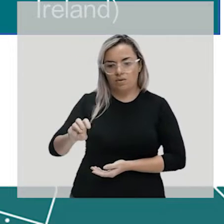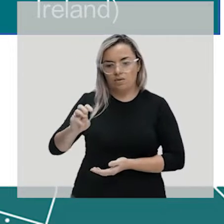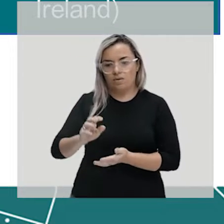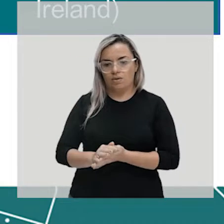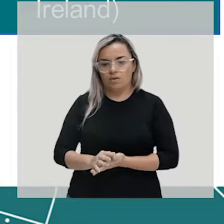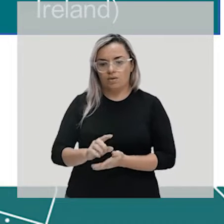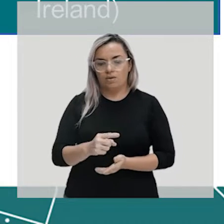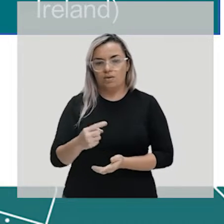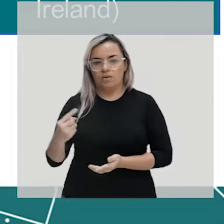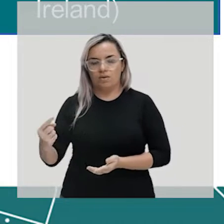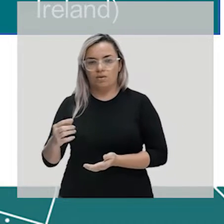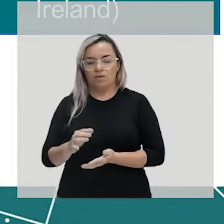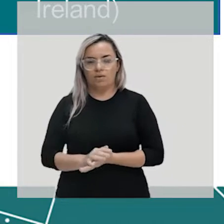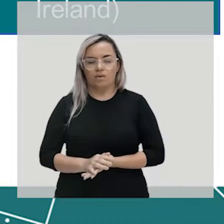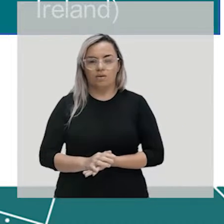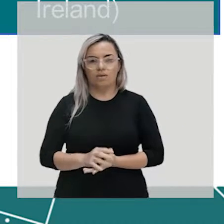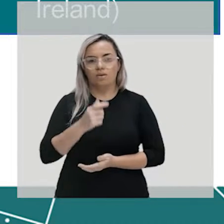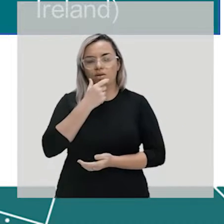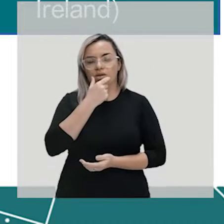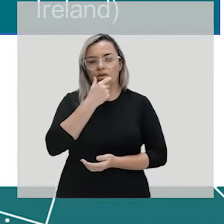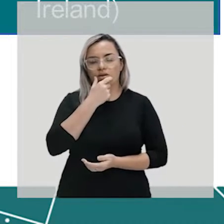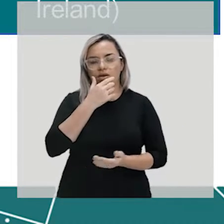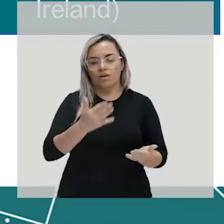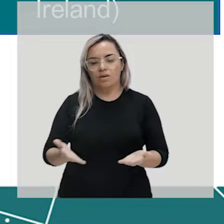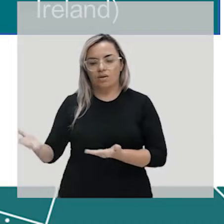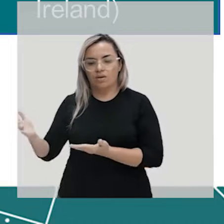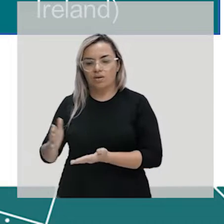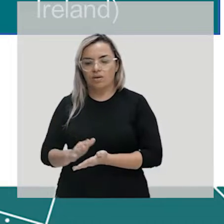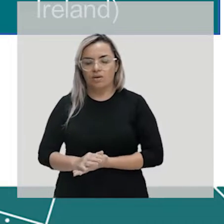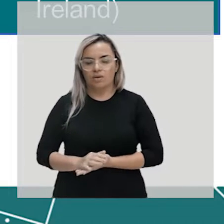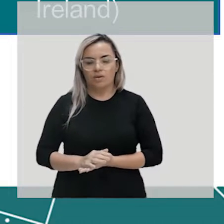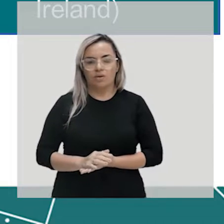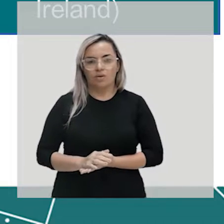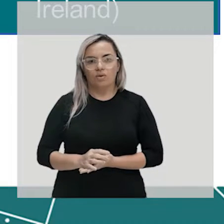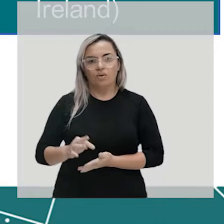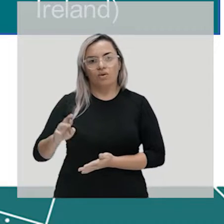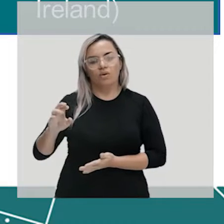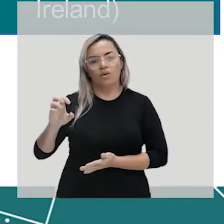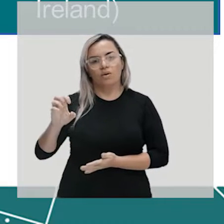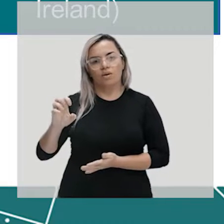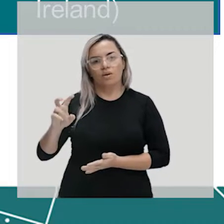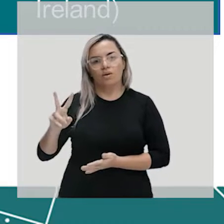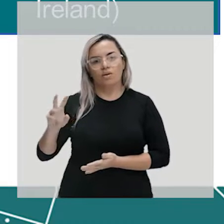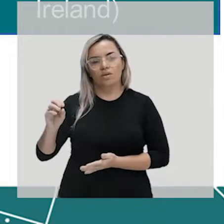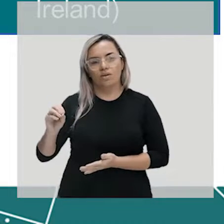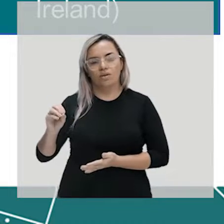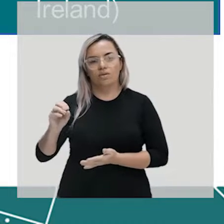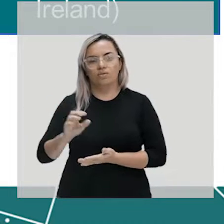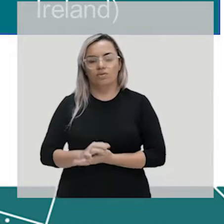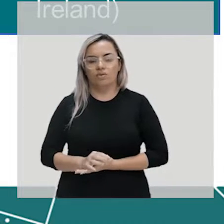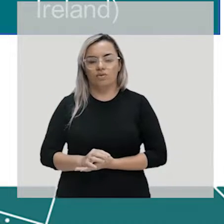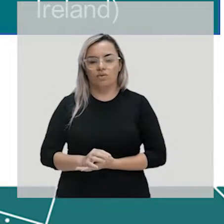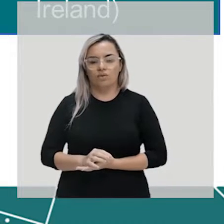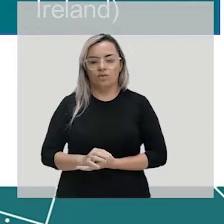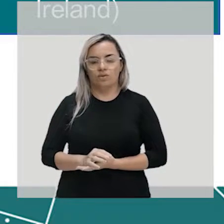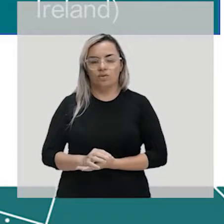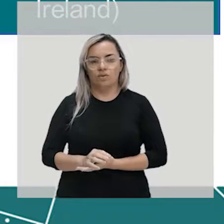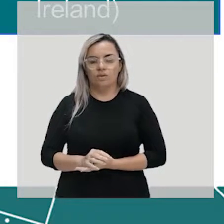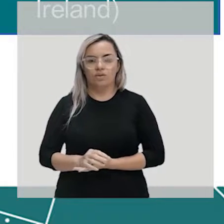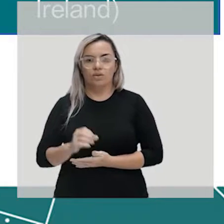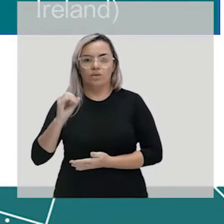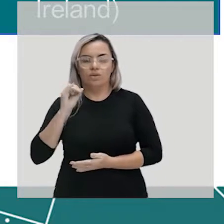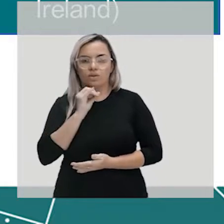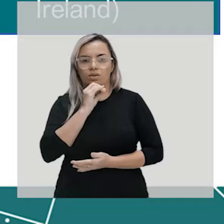Escócia e eu já falei e o trevo de quatro folhas da Irlanda inclusive é um símbolo que a gente observa